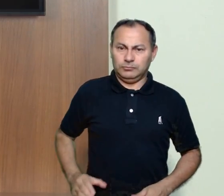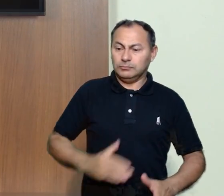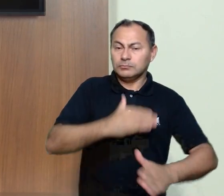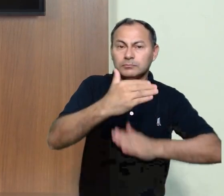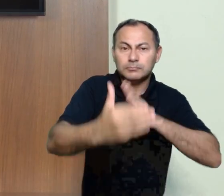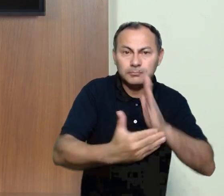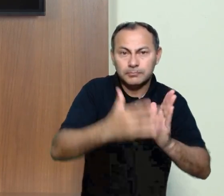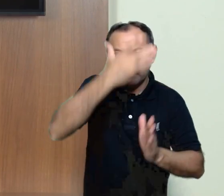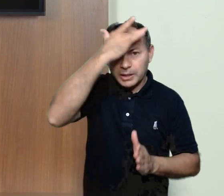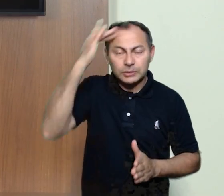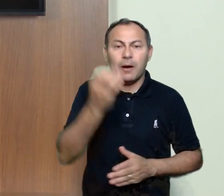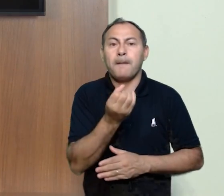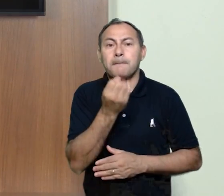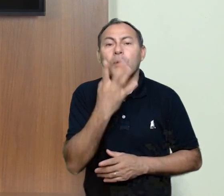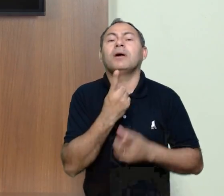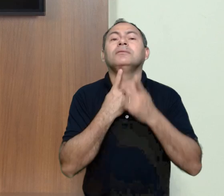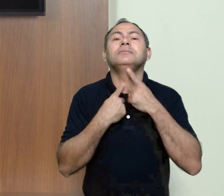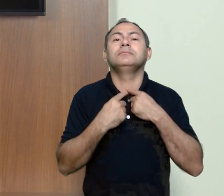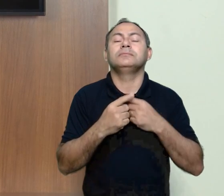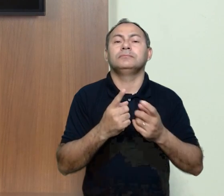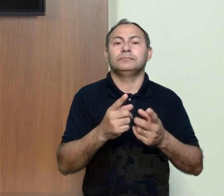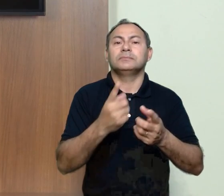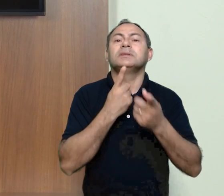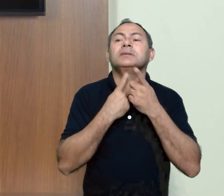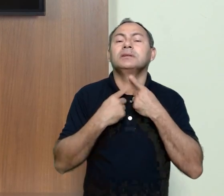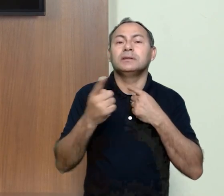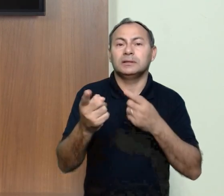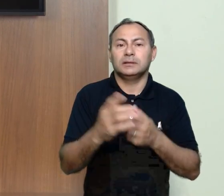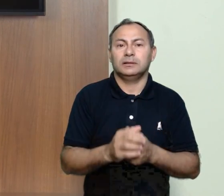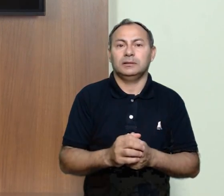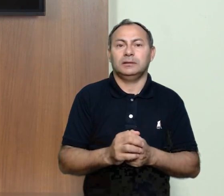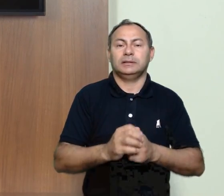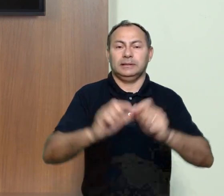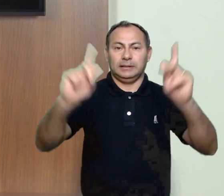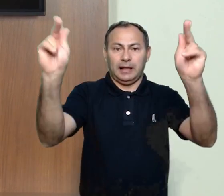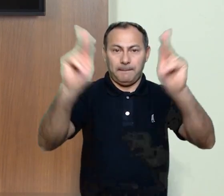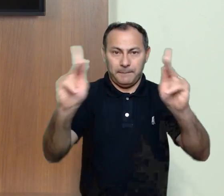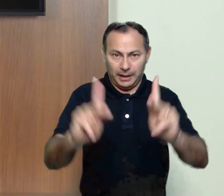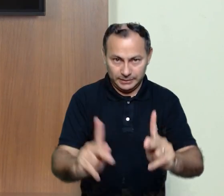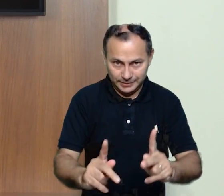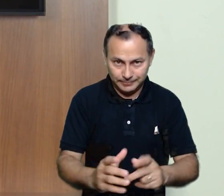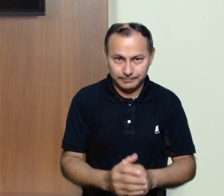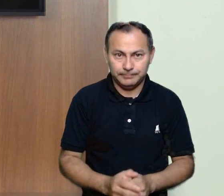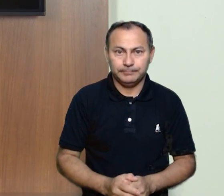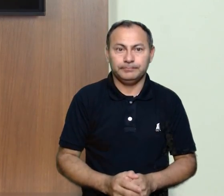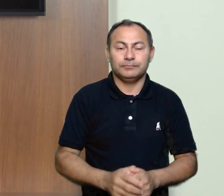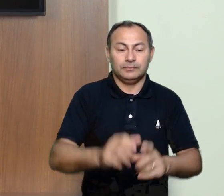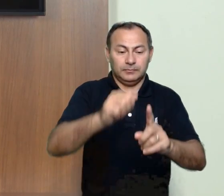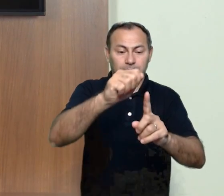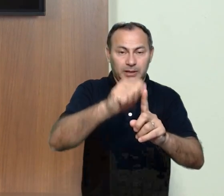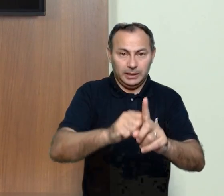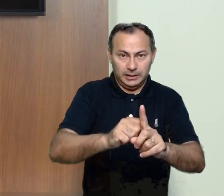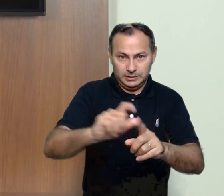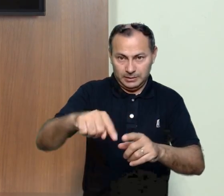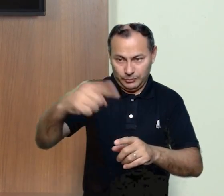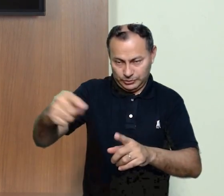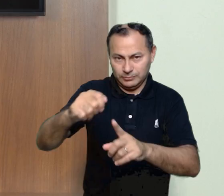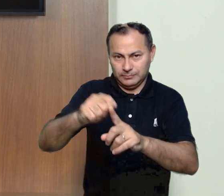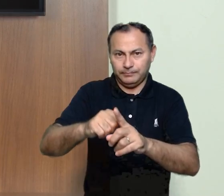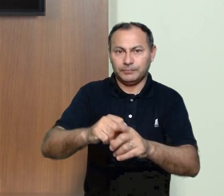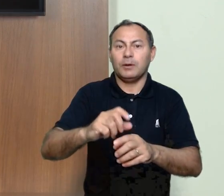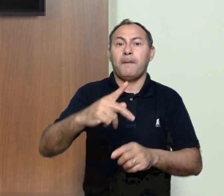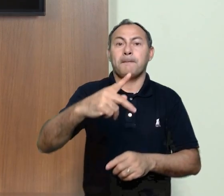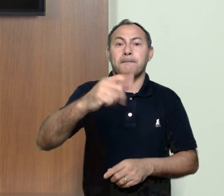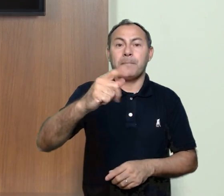as pessoas de boa vontade, desejosos da paz. Nos meses seguintes,